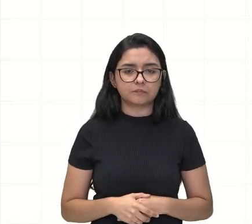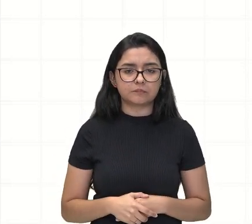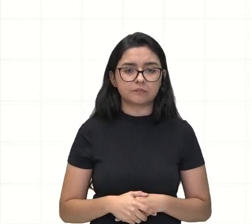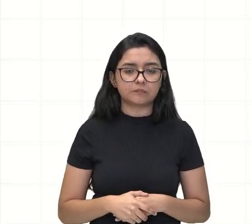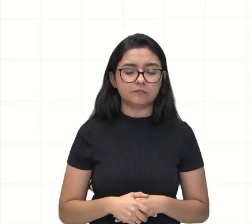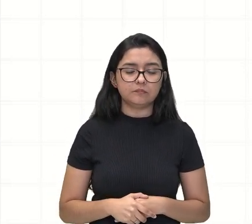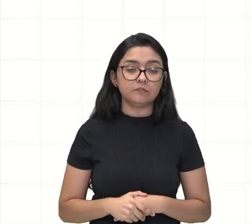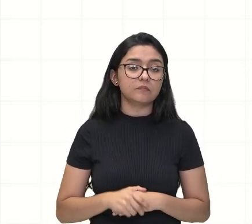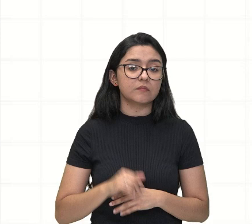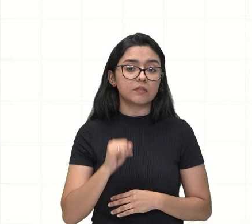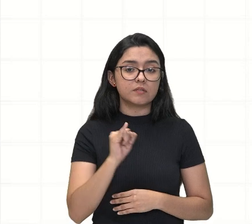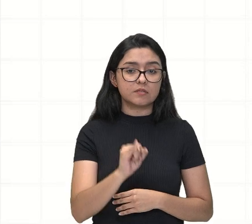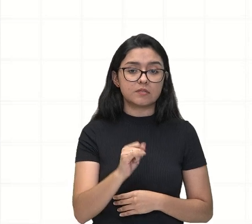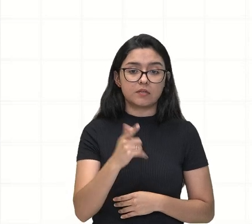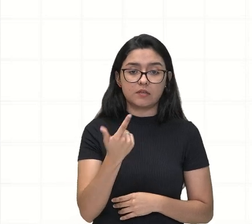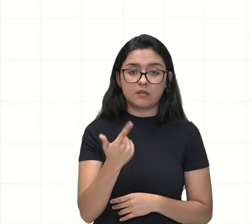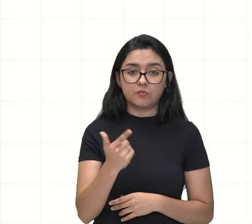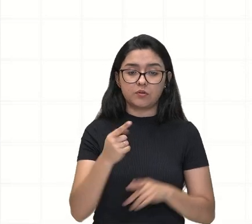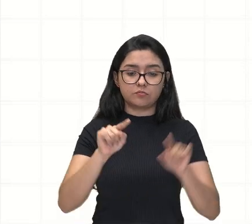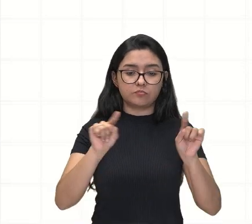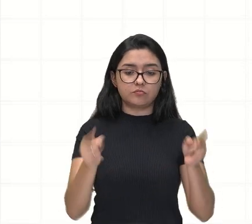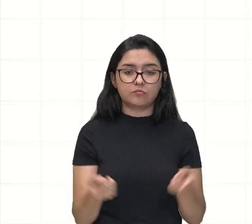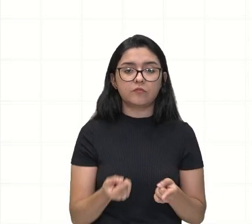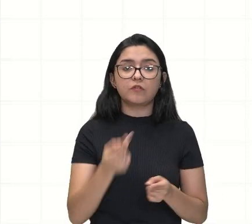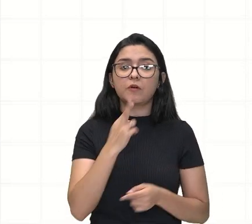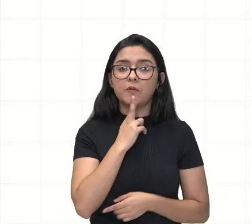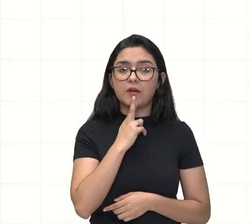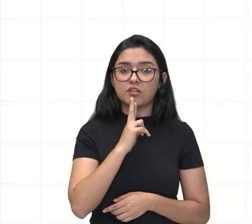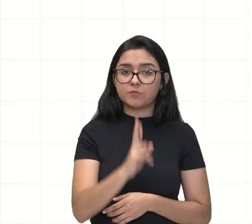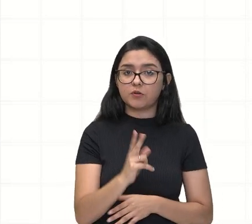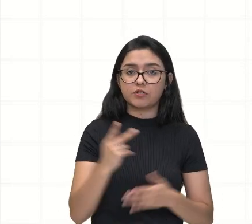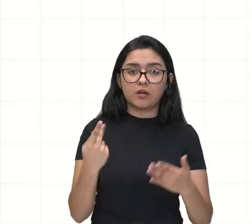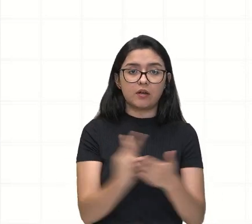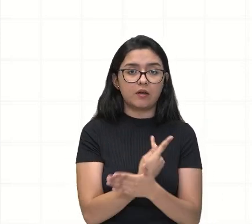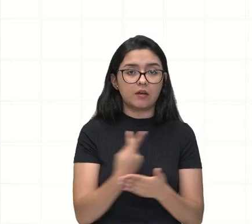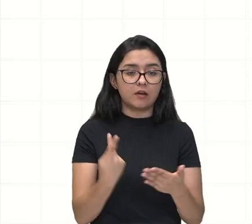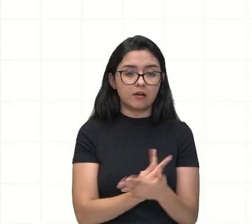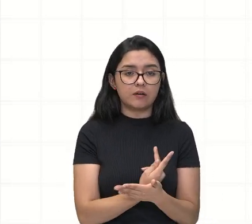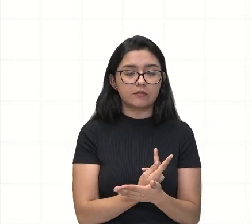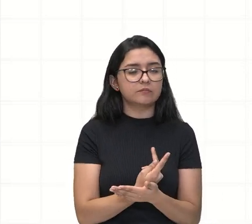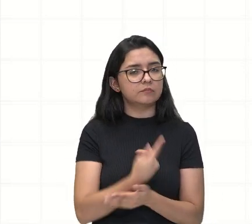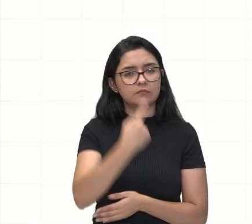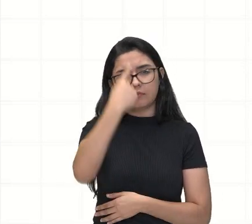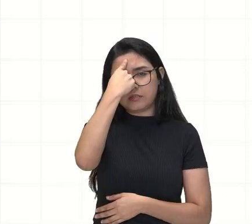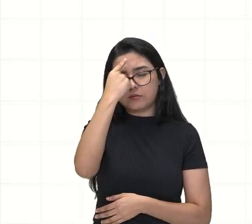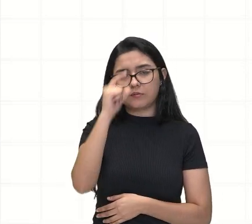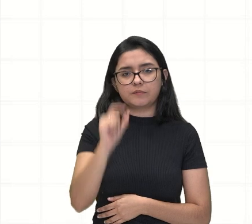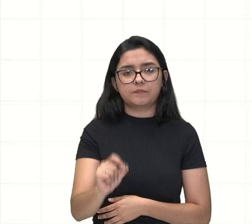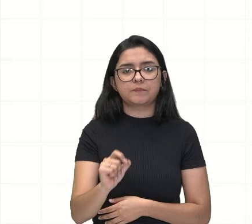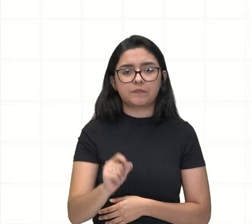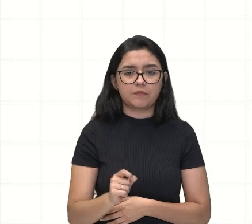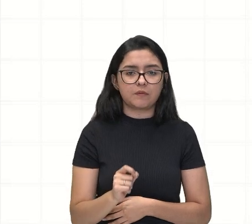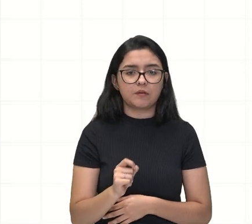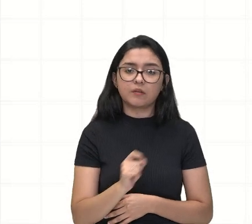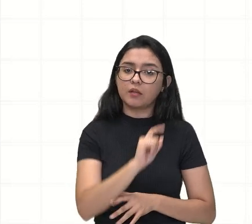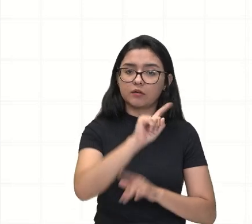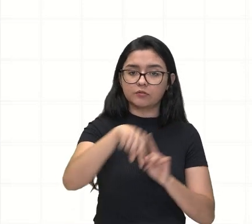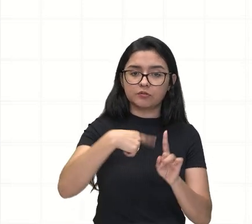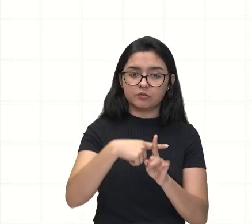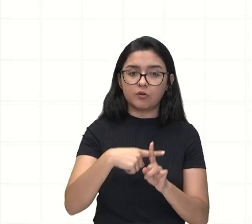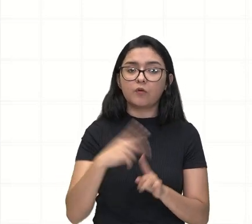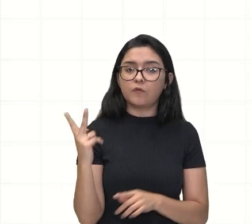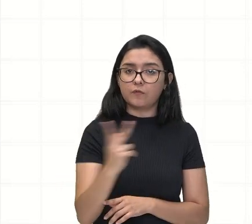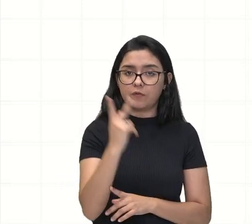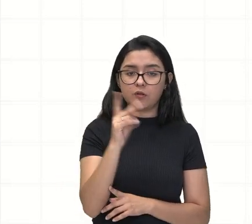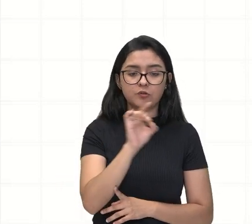Se não tiver o parêntese, nós teremos uma resposta errada, porque na verdade, pensa assim comigo, nós estamos adicionando os valores